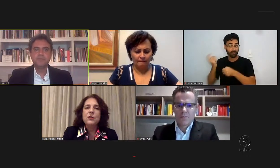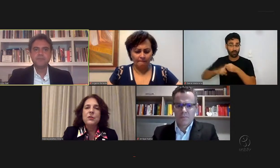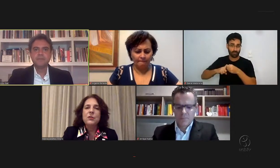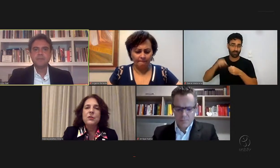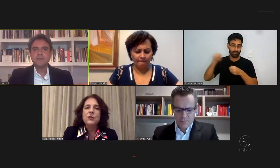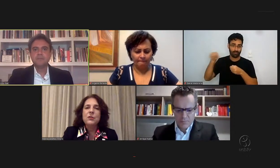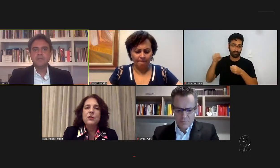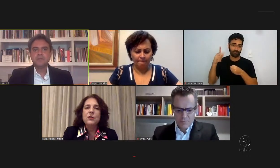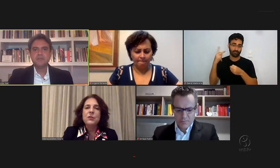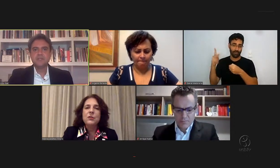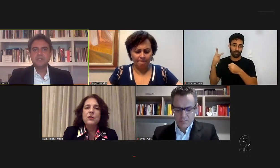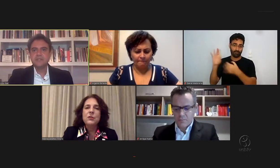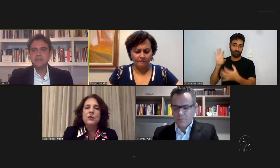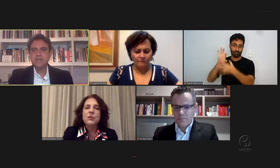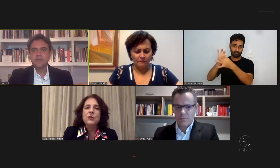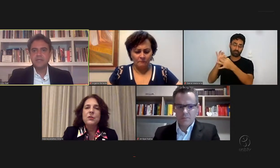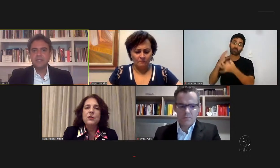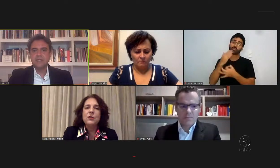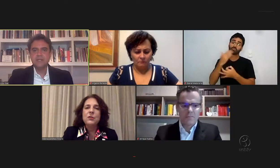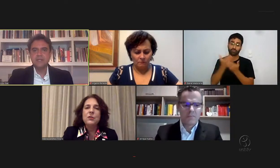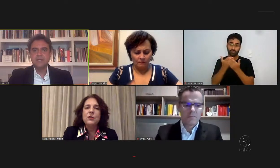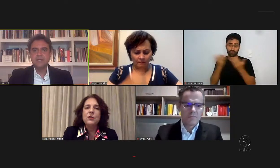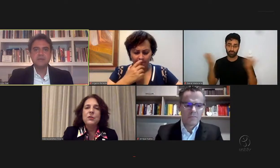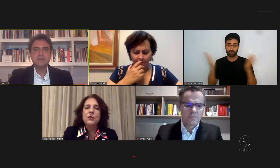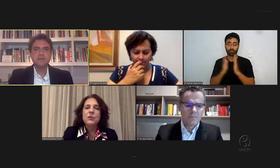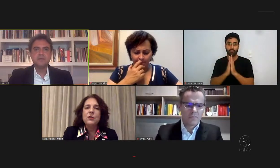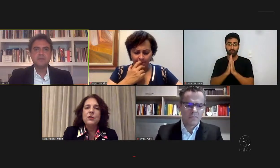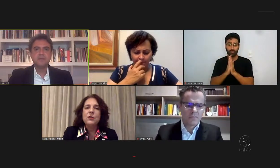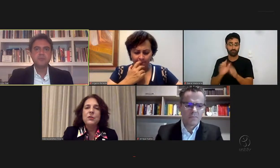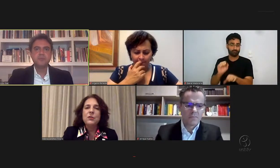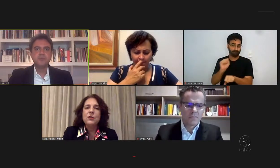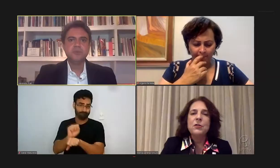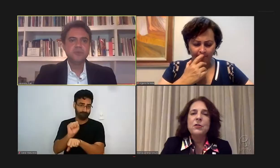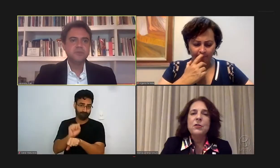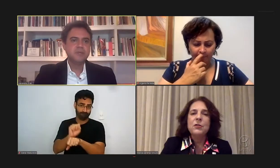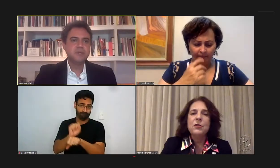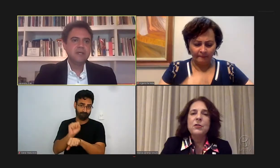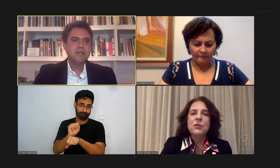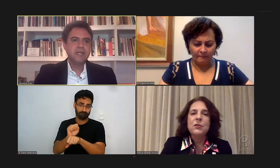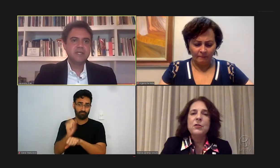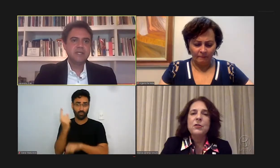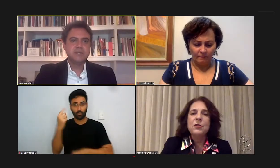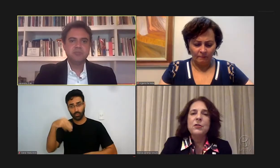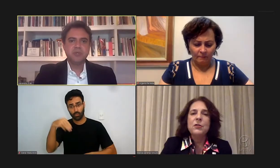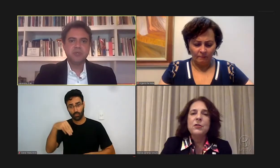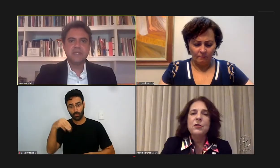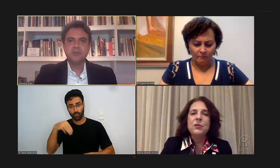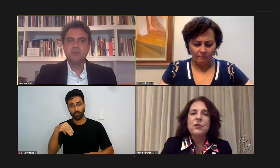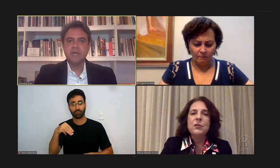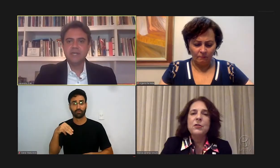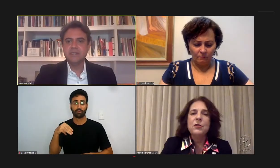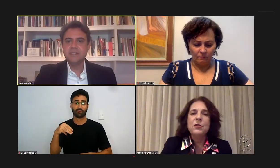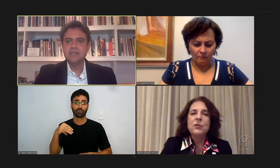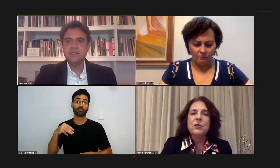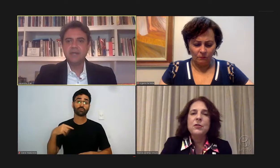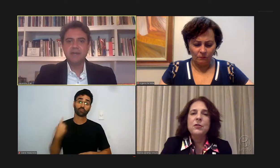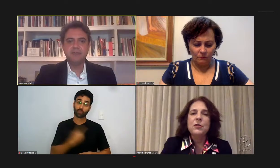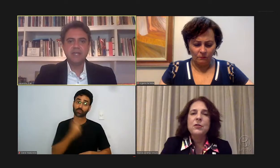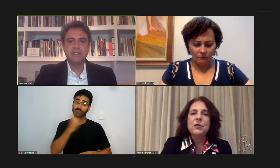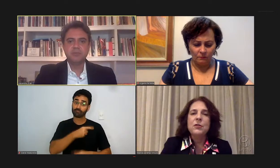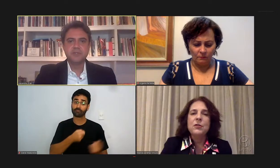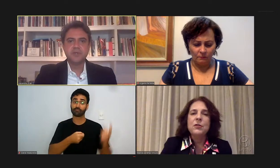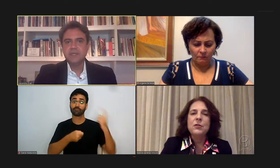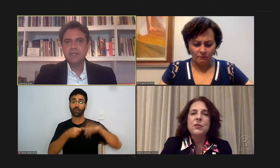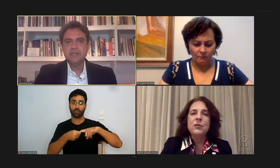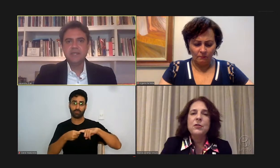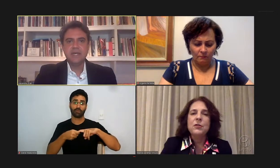professora. Peço a vocês que aguardem um minuto para que a gente possa retomar aqui a fala